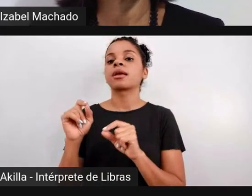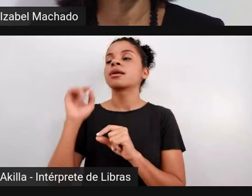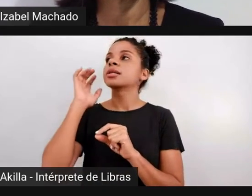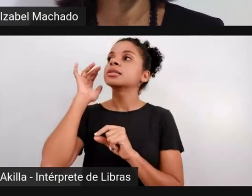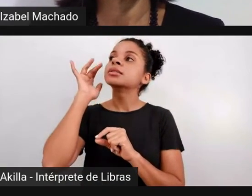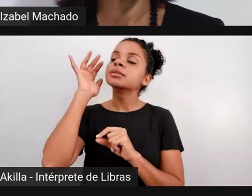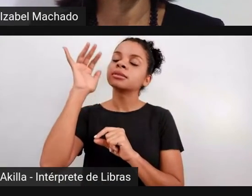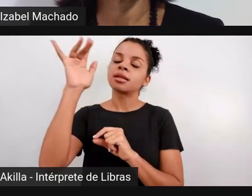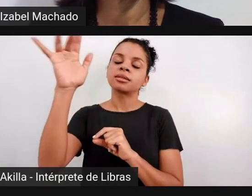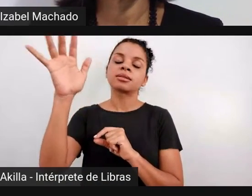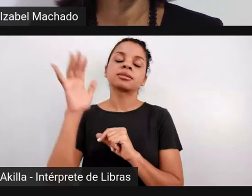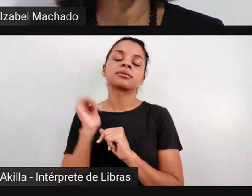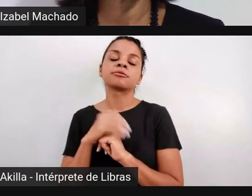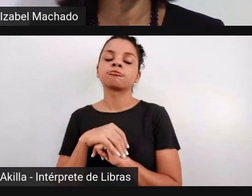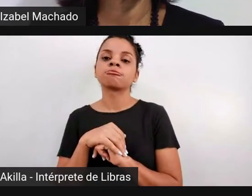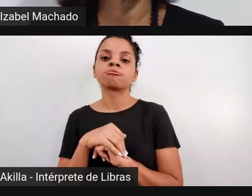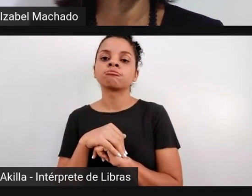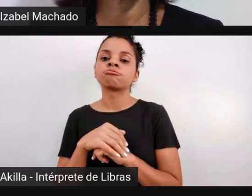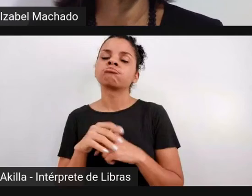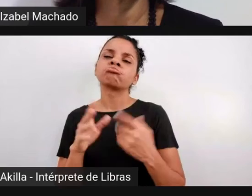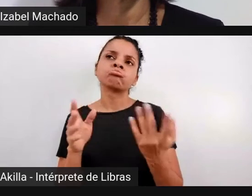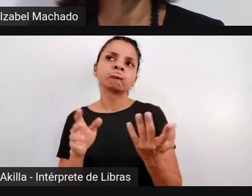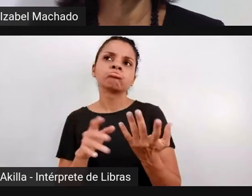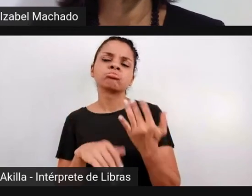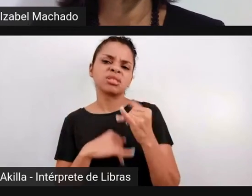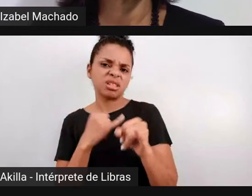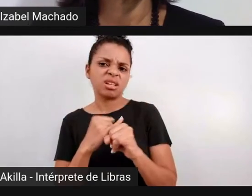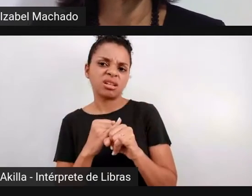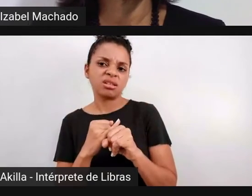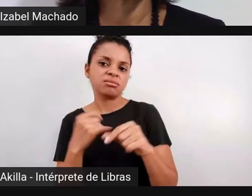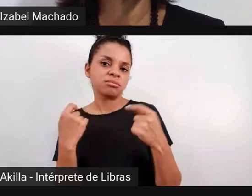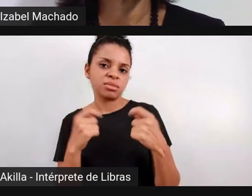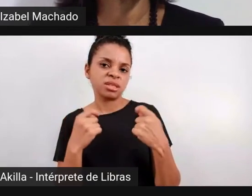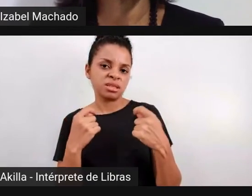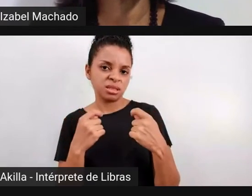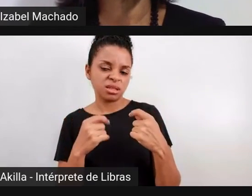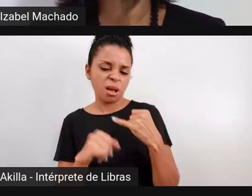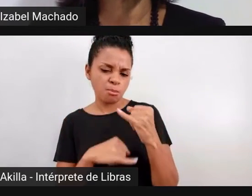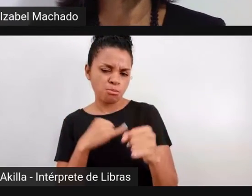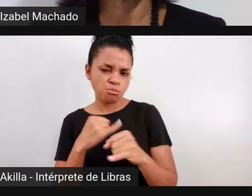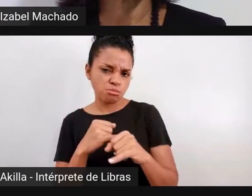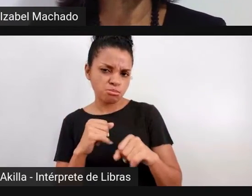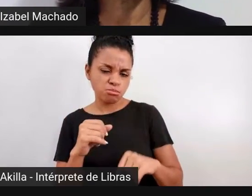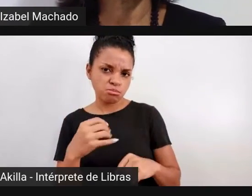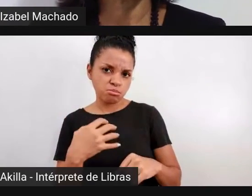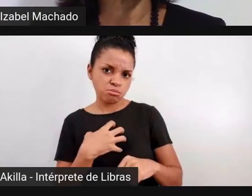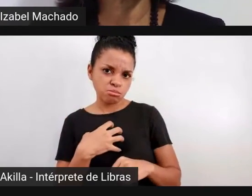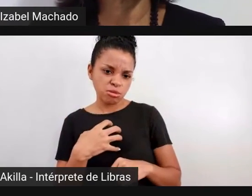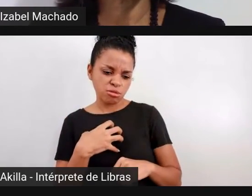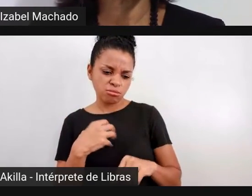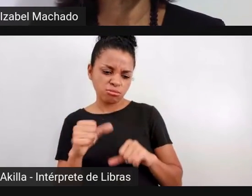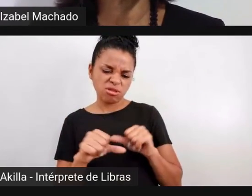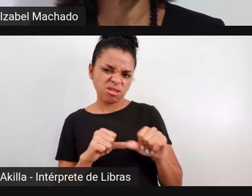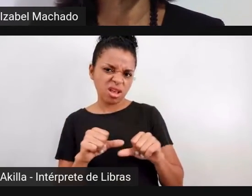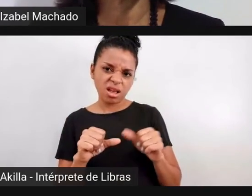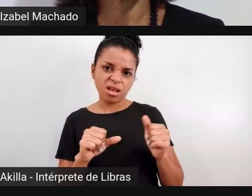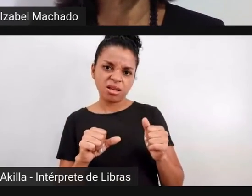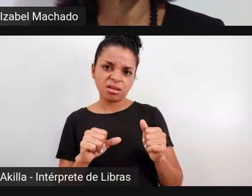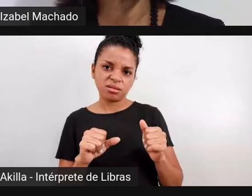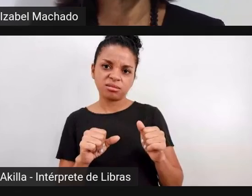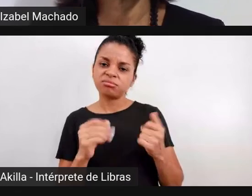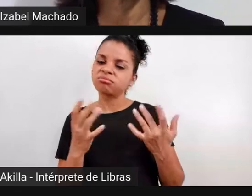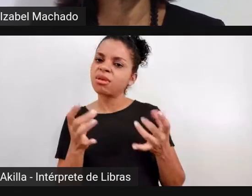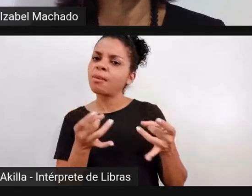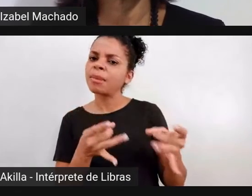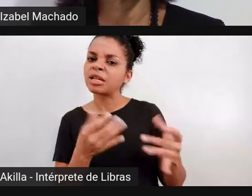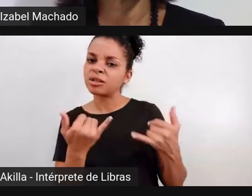a internet tem que mudar tanto assim também? Tem que tem que tirar toda a distração da internet, vai ser só informação? É